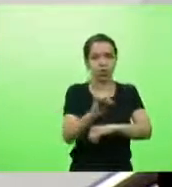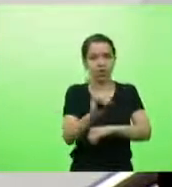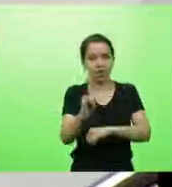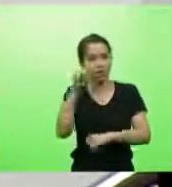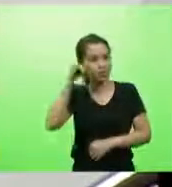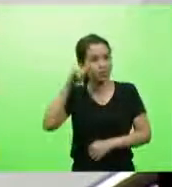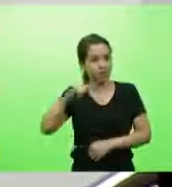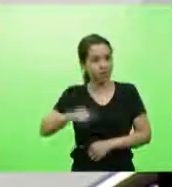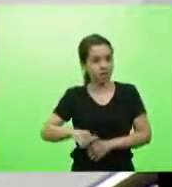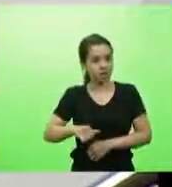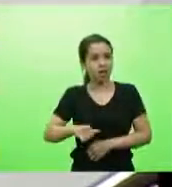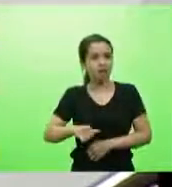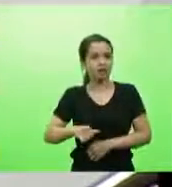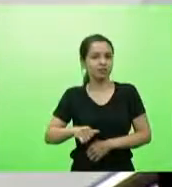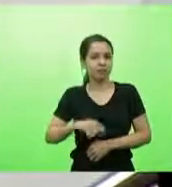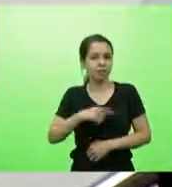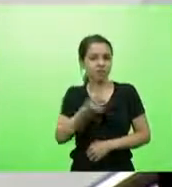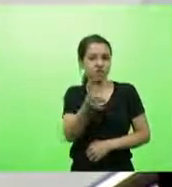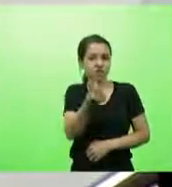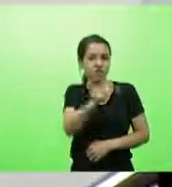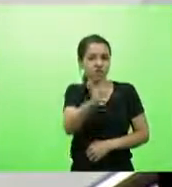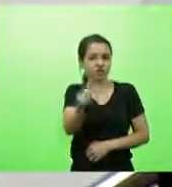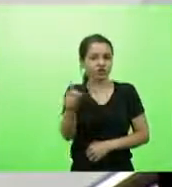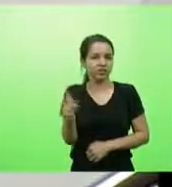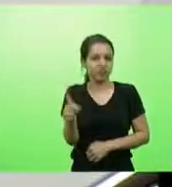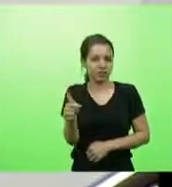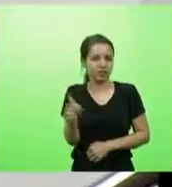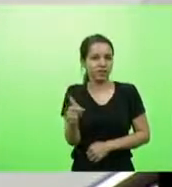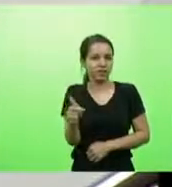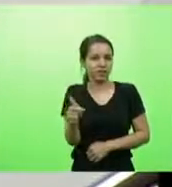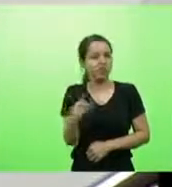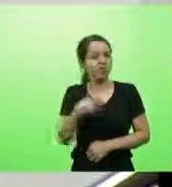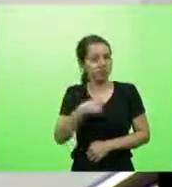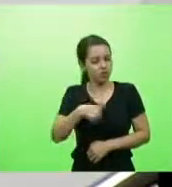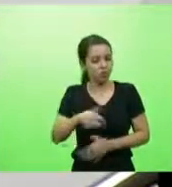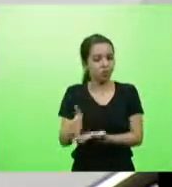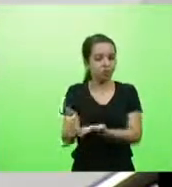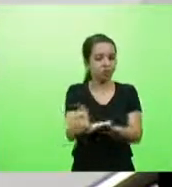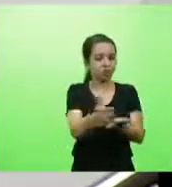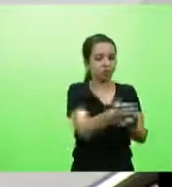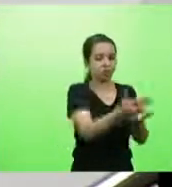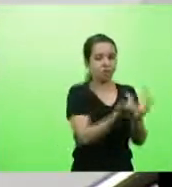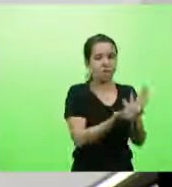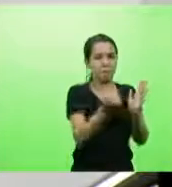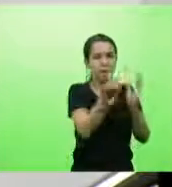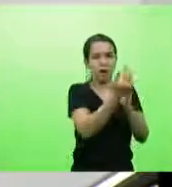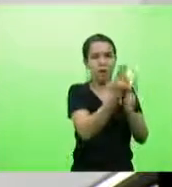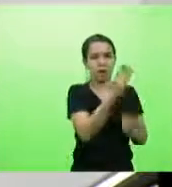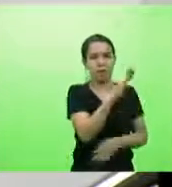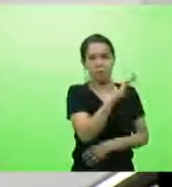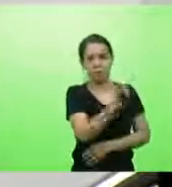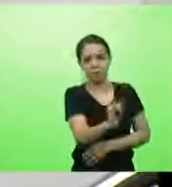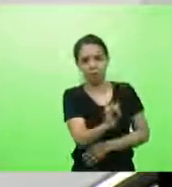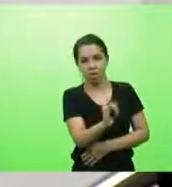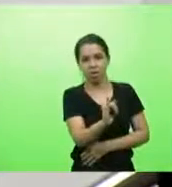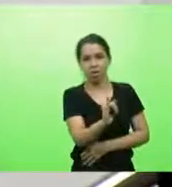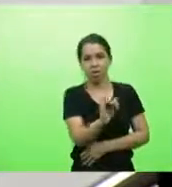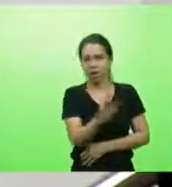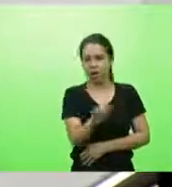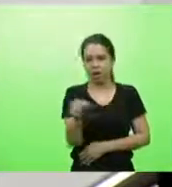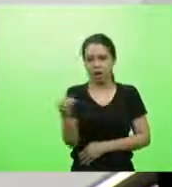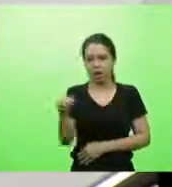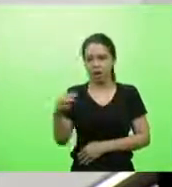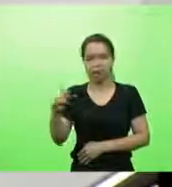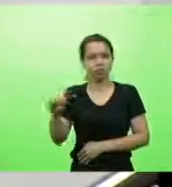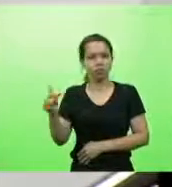em um único mês e não conseguimos reservar 7 milhões de reais para um centro de triagem. Quem serve a quem? O